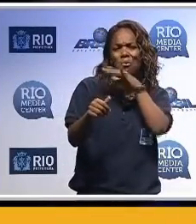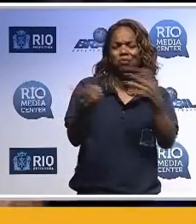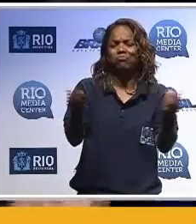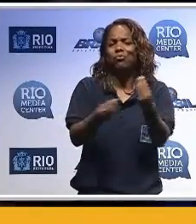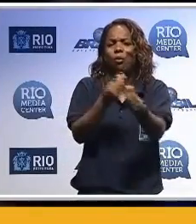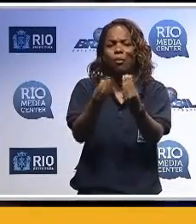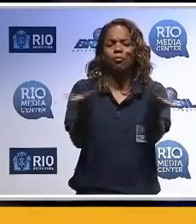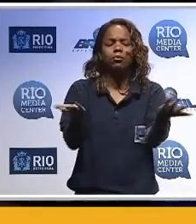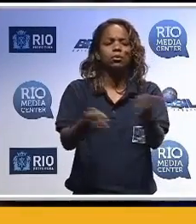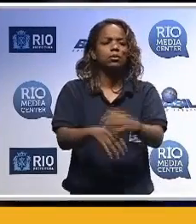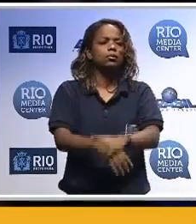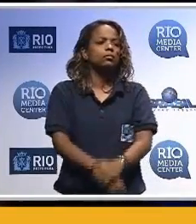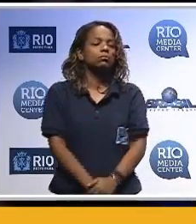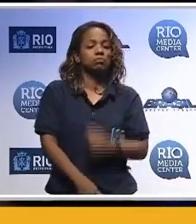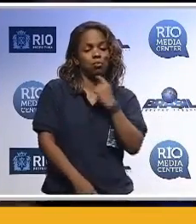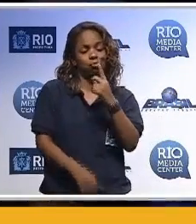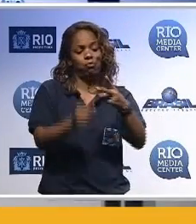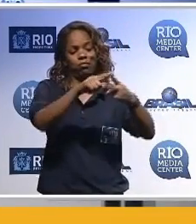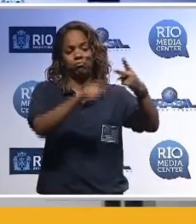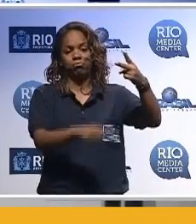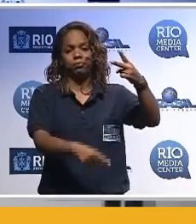Paralimpíada. São essas dúvidas.